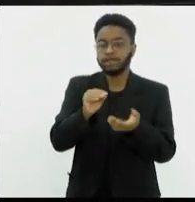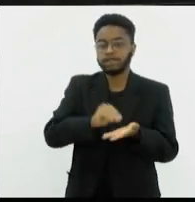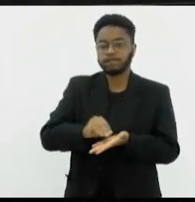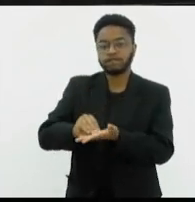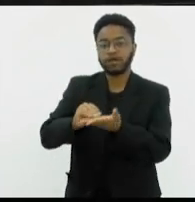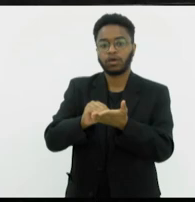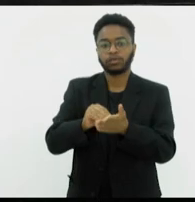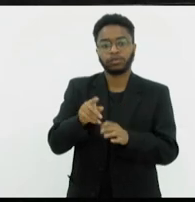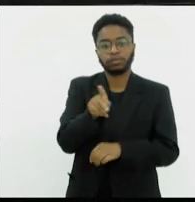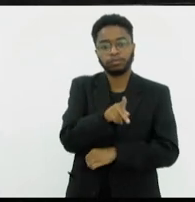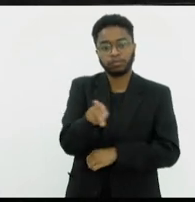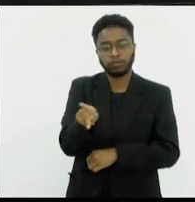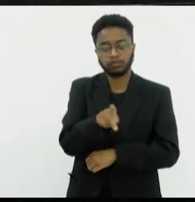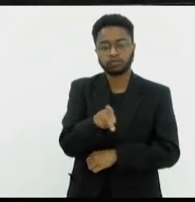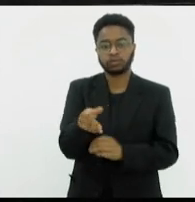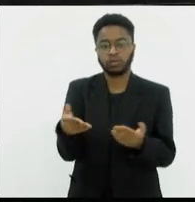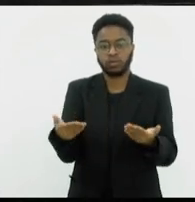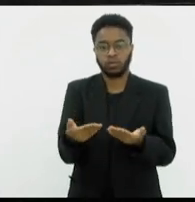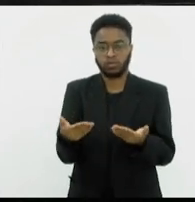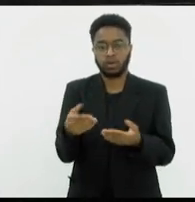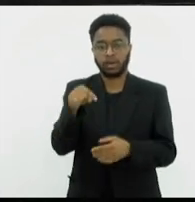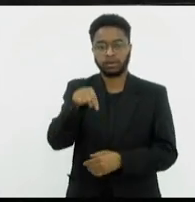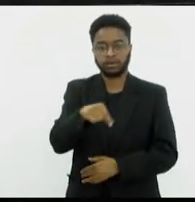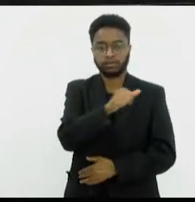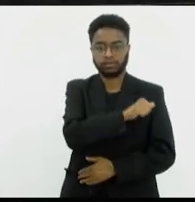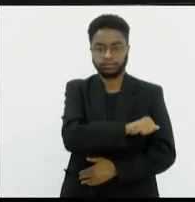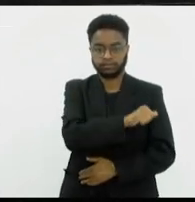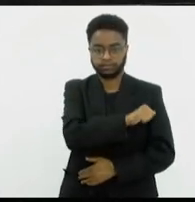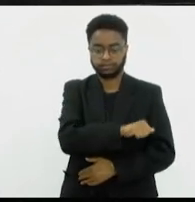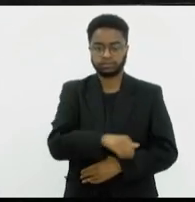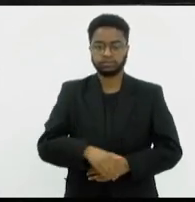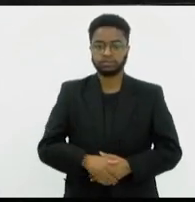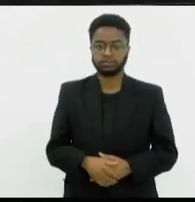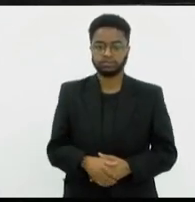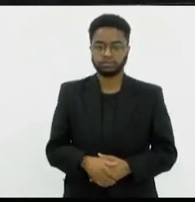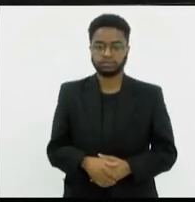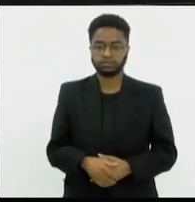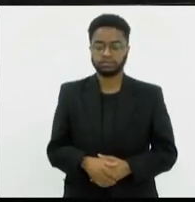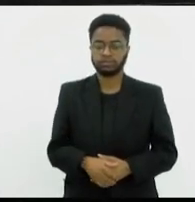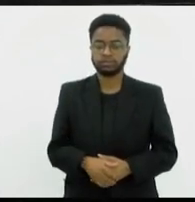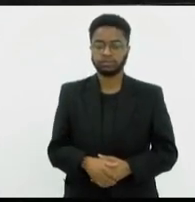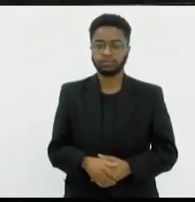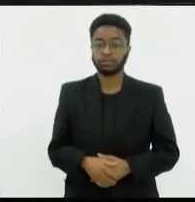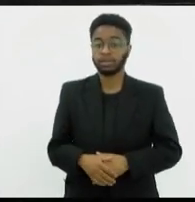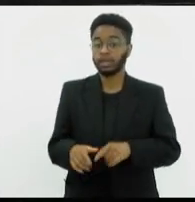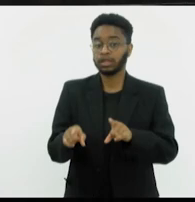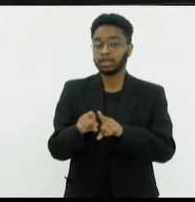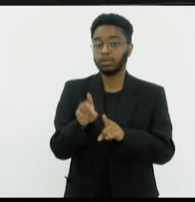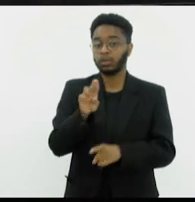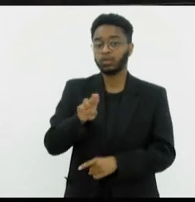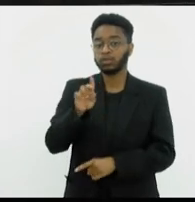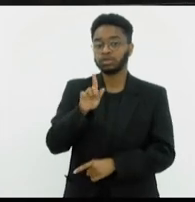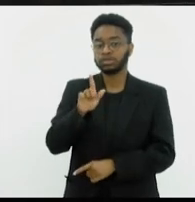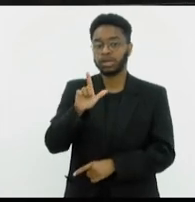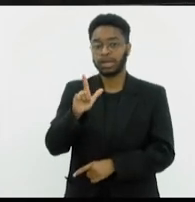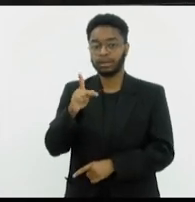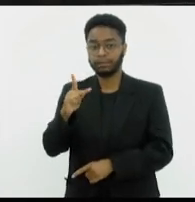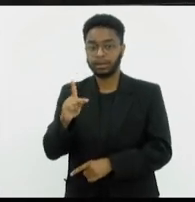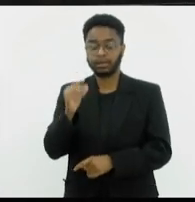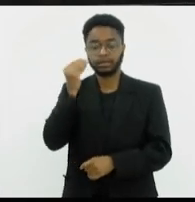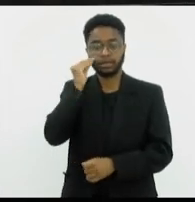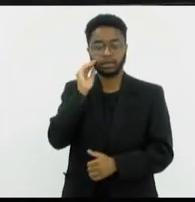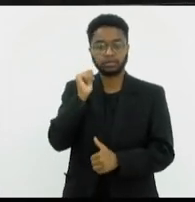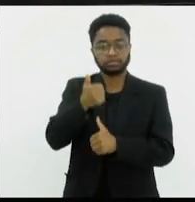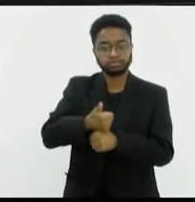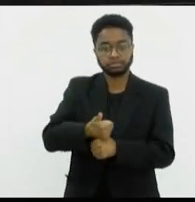professores existente hoje no estado do Rio de Janeiro, a utilização ainda da GLP para suprir essa